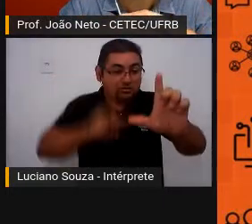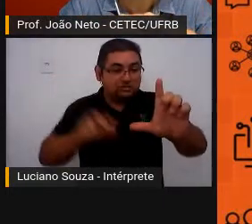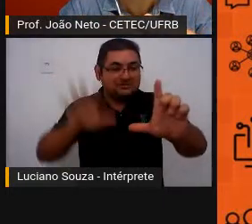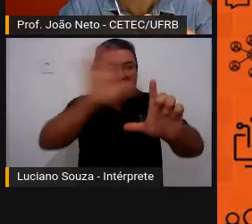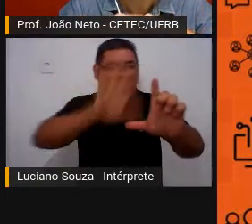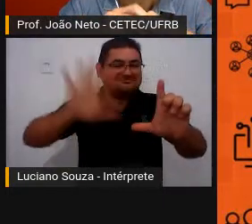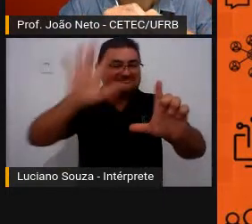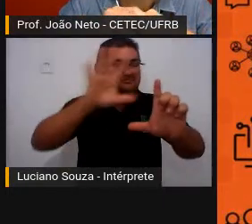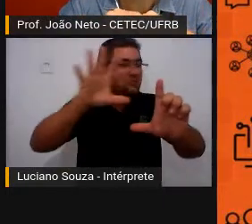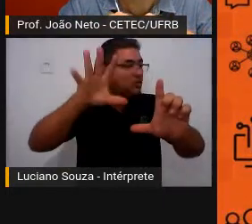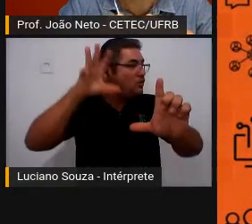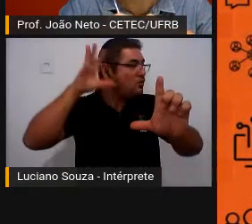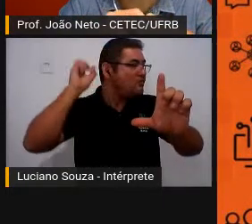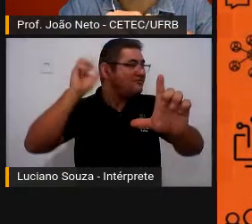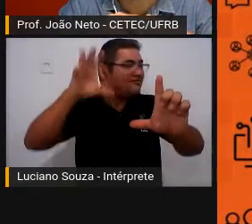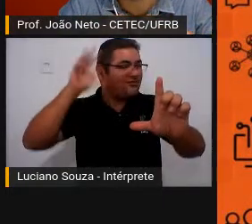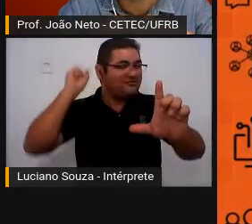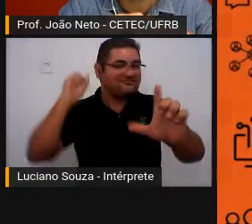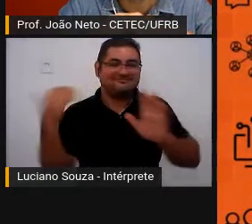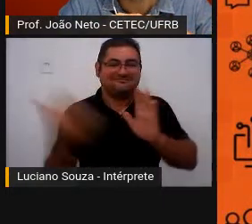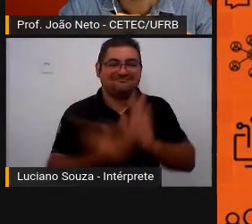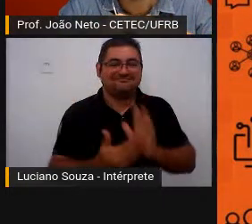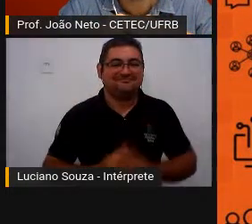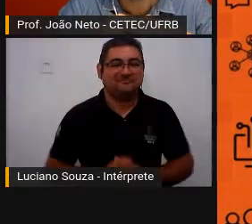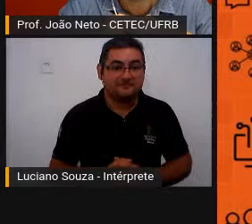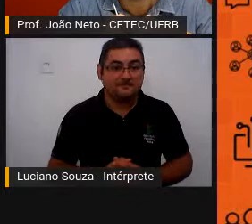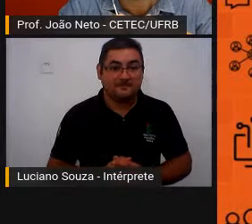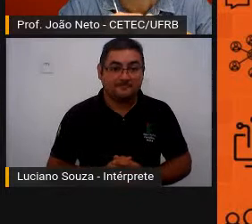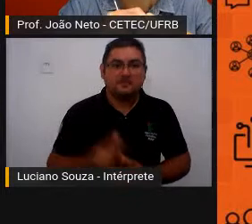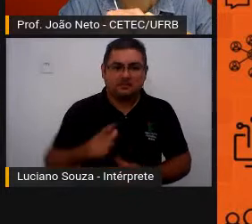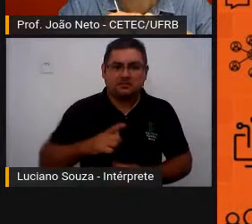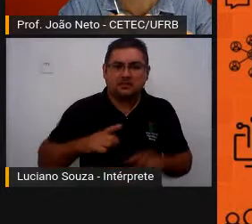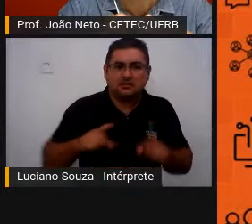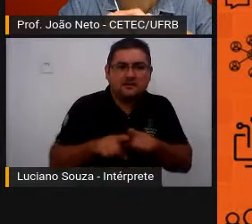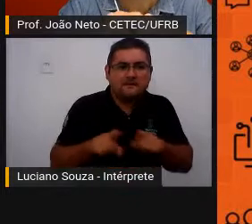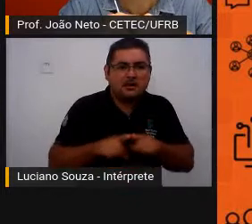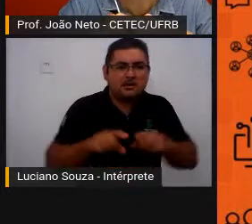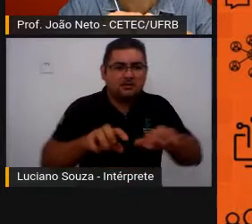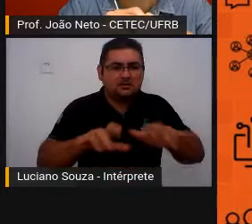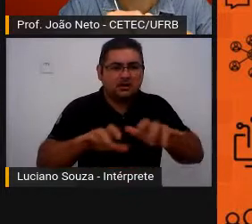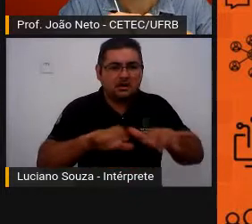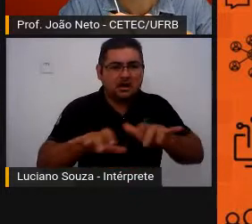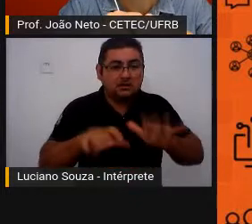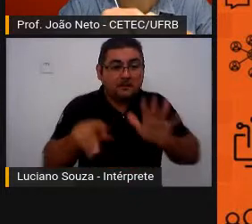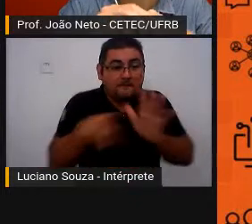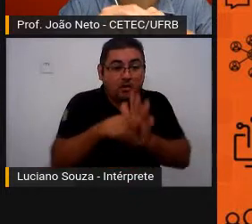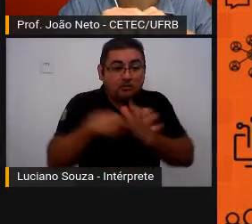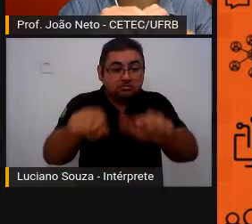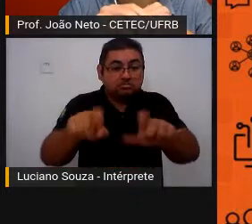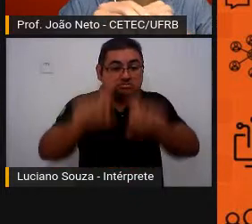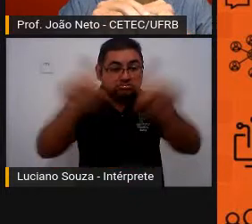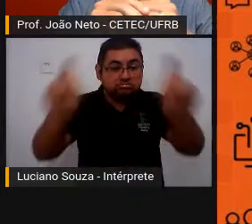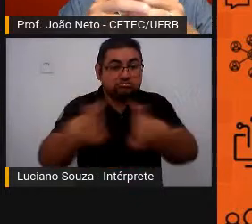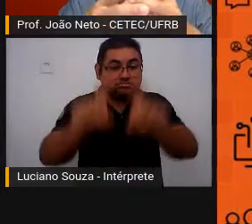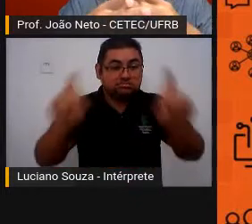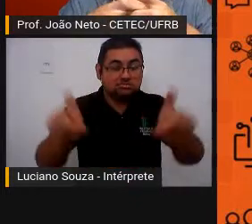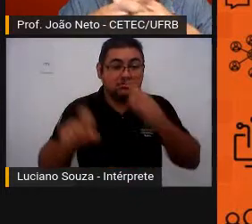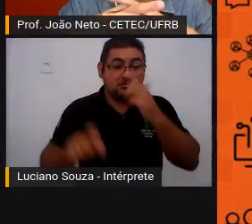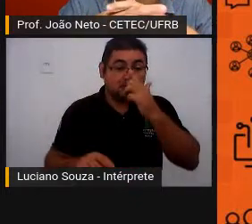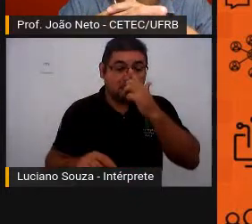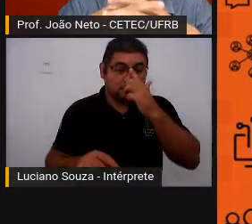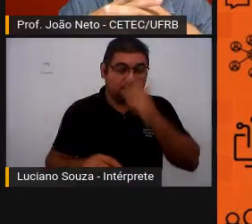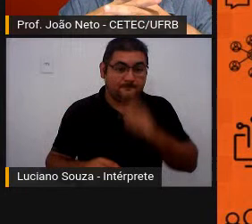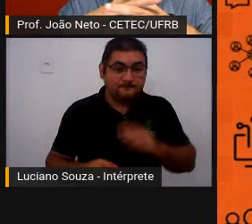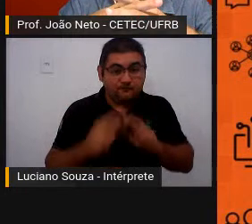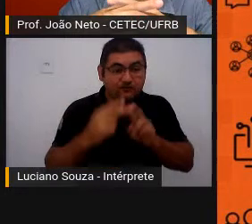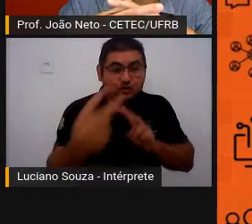mais nós temos também os teclados virtuais que são teclados que não necessariamente né Nós temos a